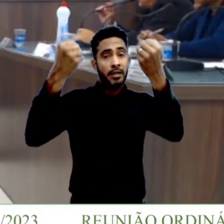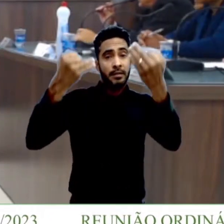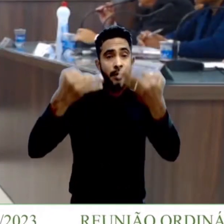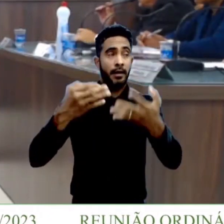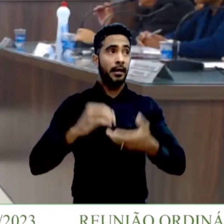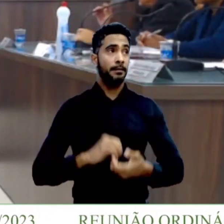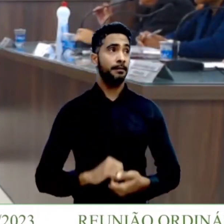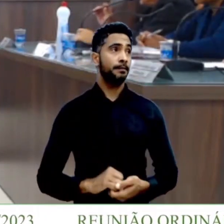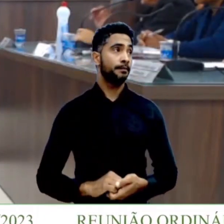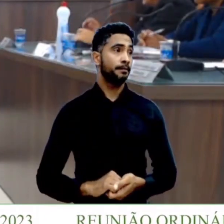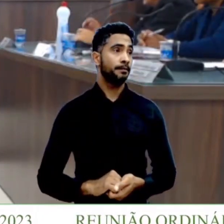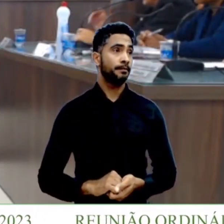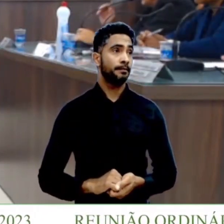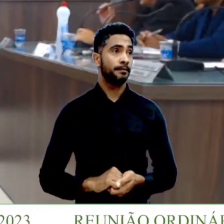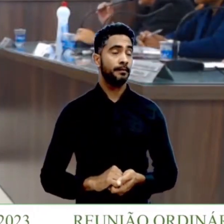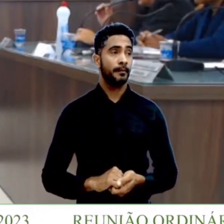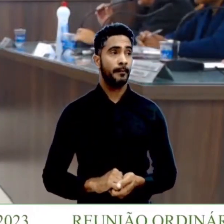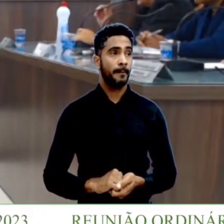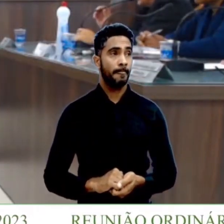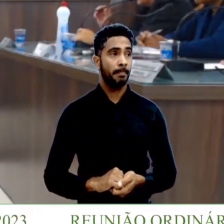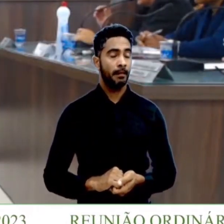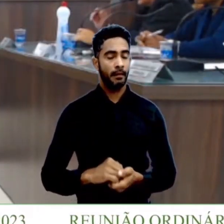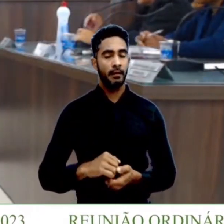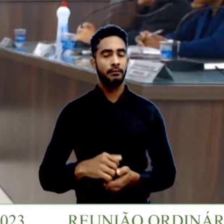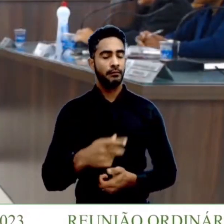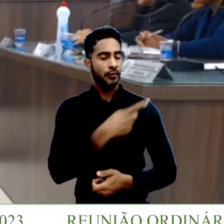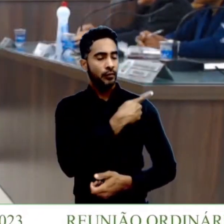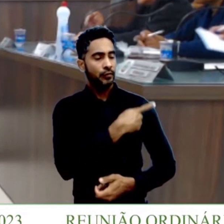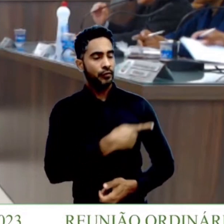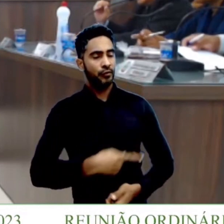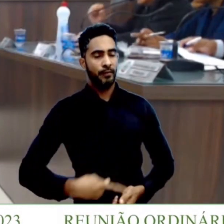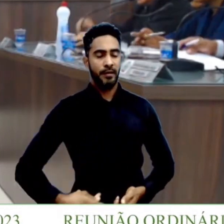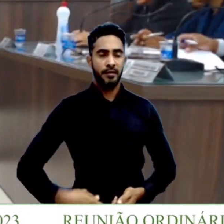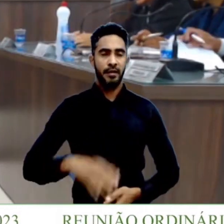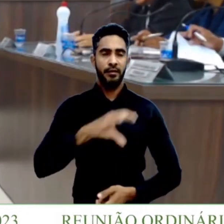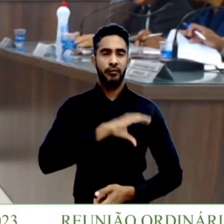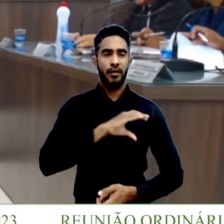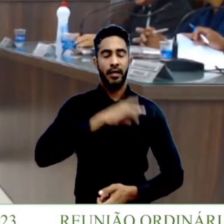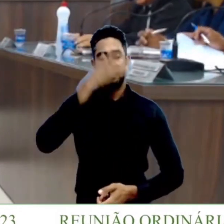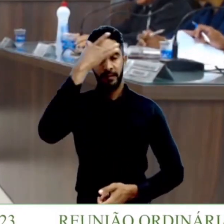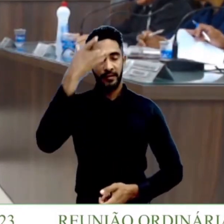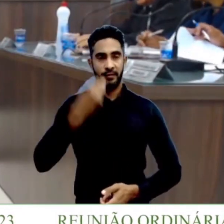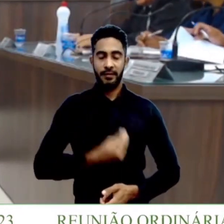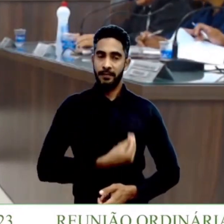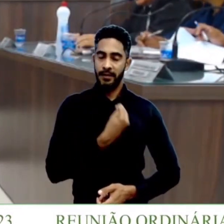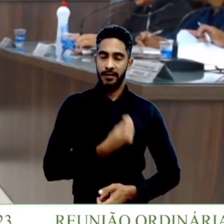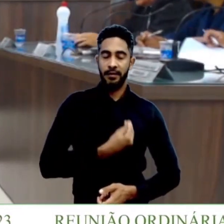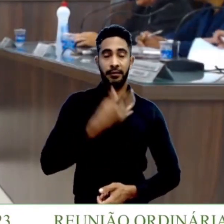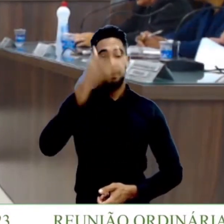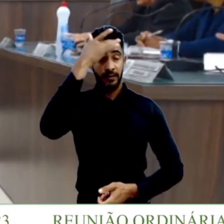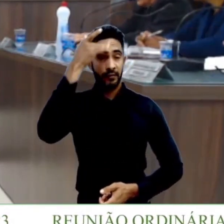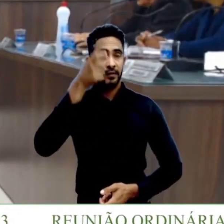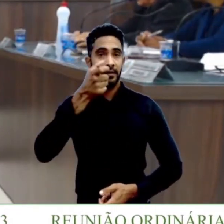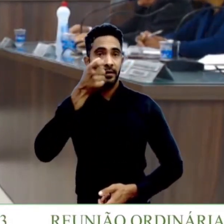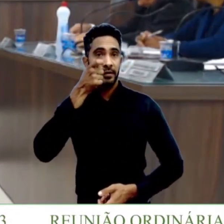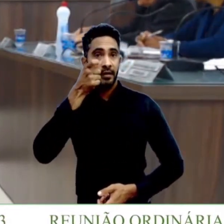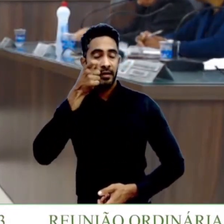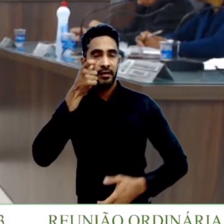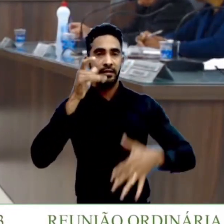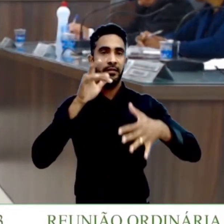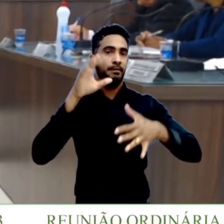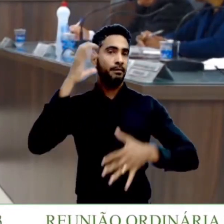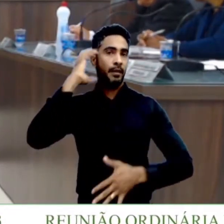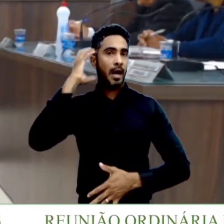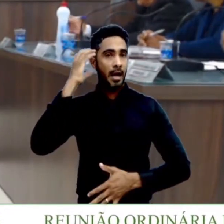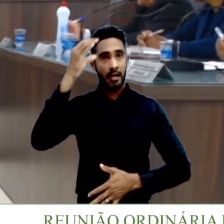palavra, senhor presidente. Adauri, com a palavra. Senhor presidente, nobres colegas, público presente, público que nos ouve aí através da